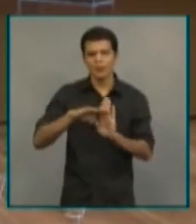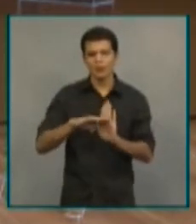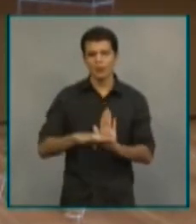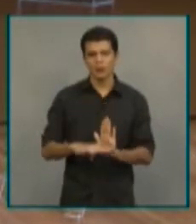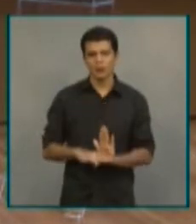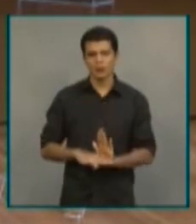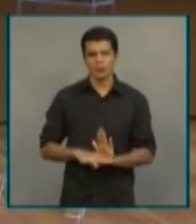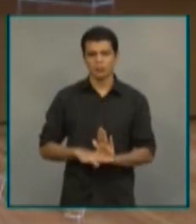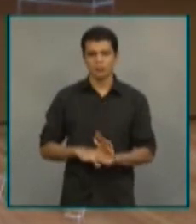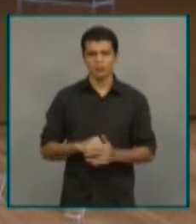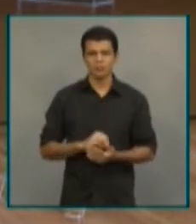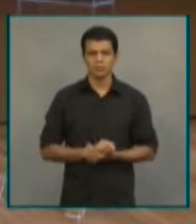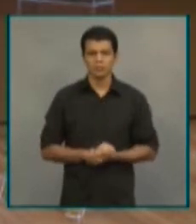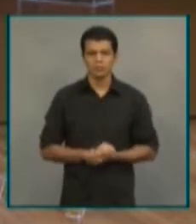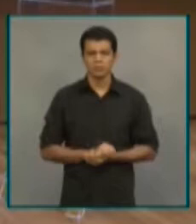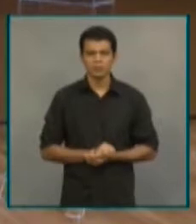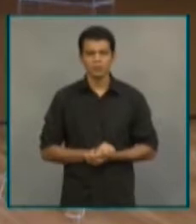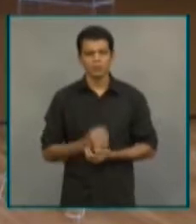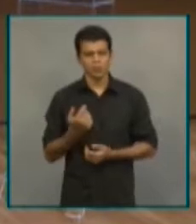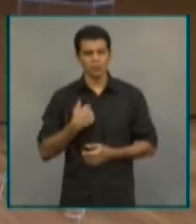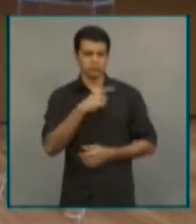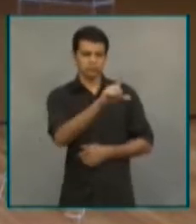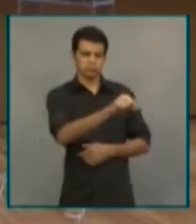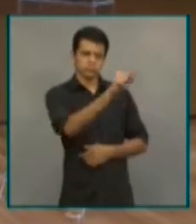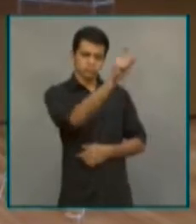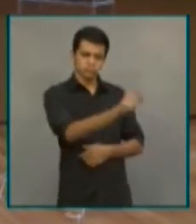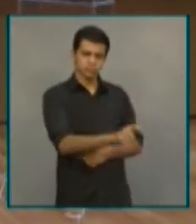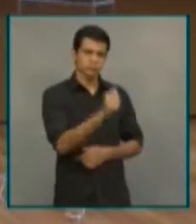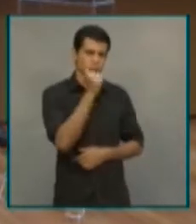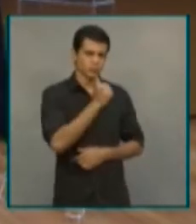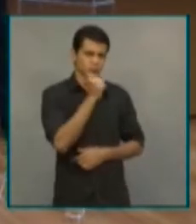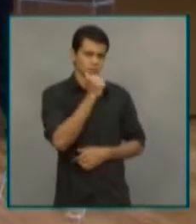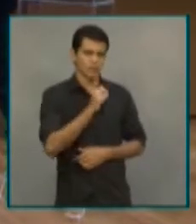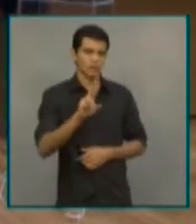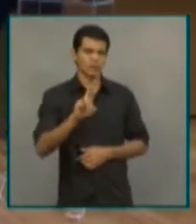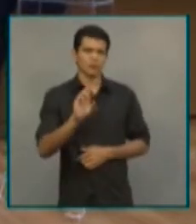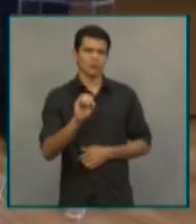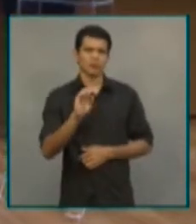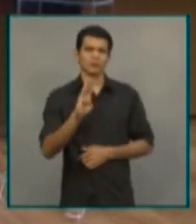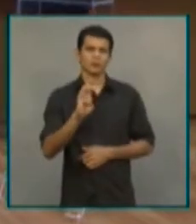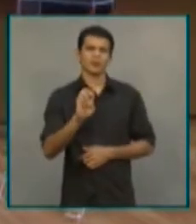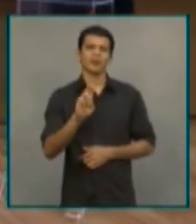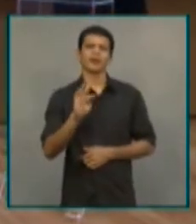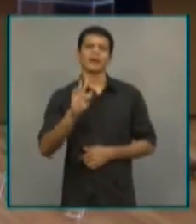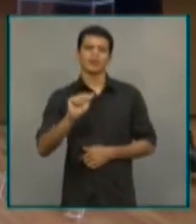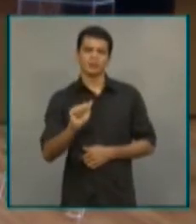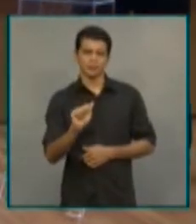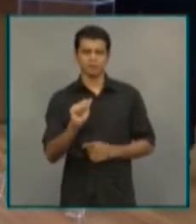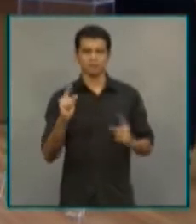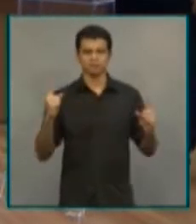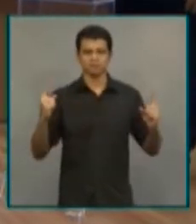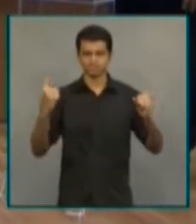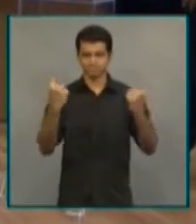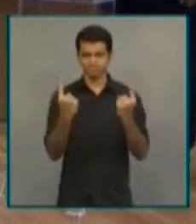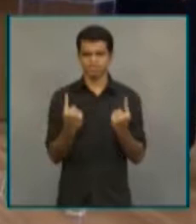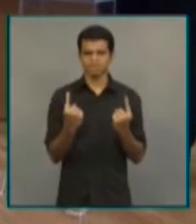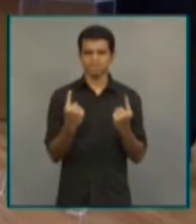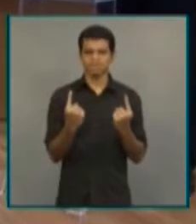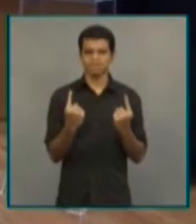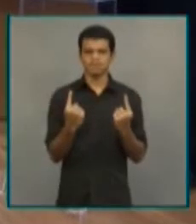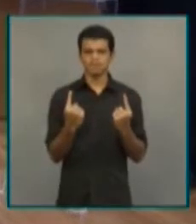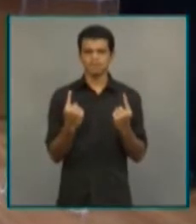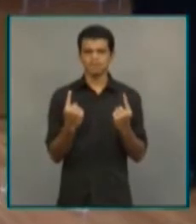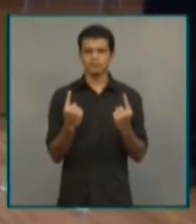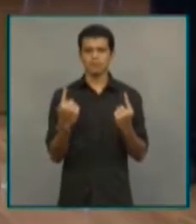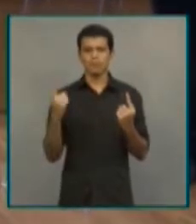escolho a vice-presidente Roberta Vasques. Candidata Roberta Vasques irá